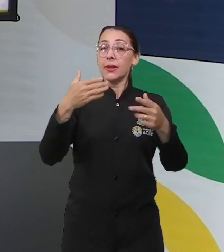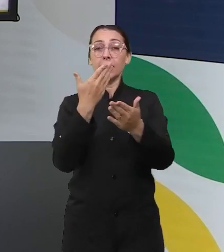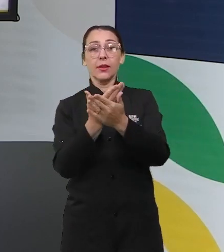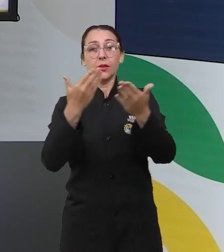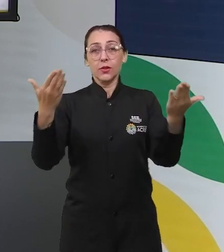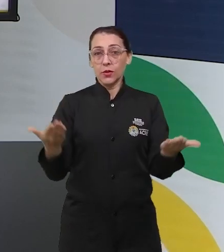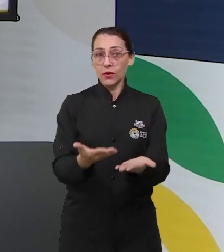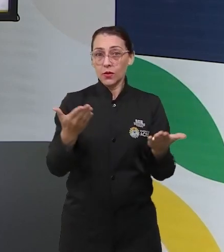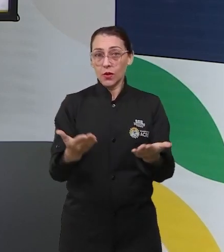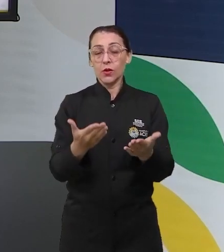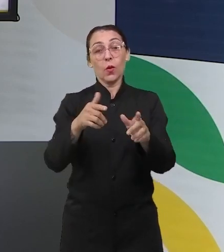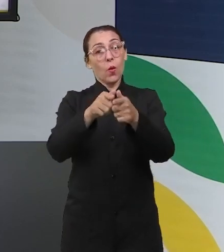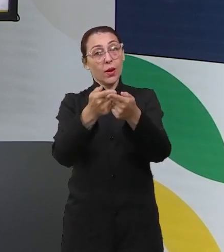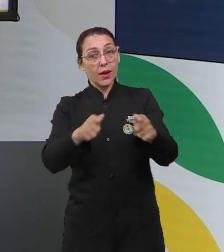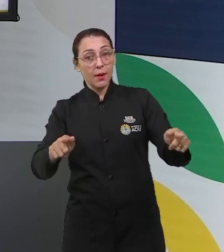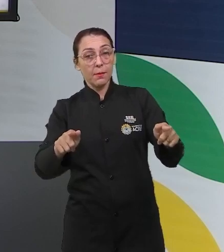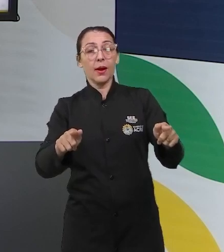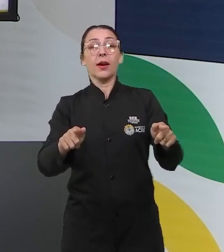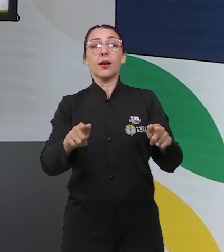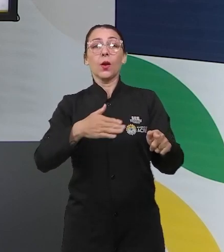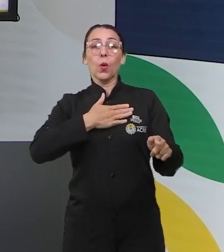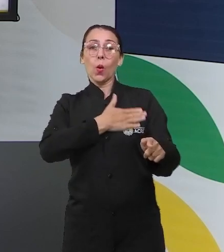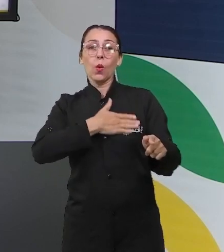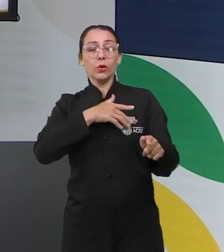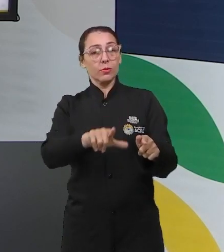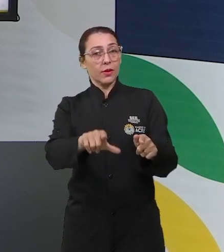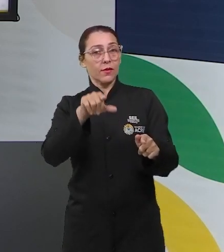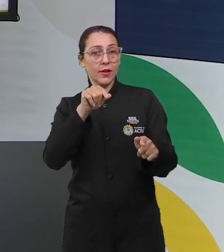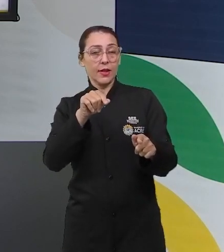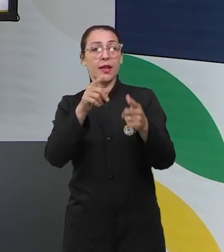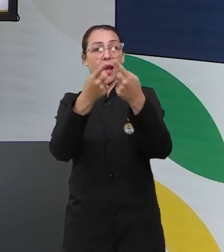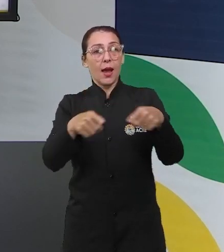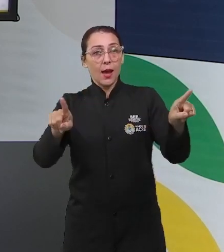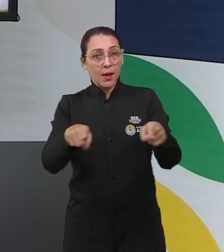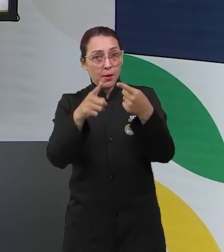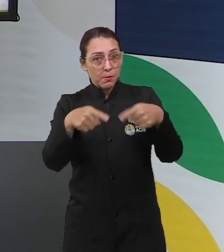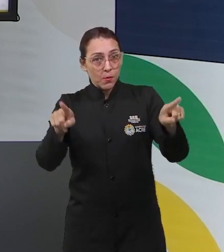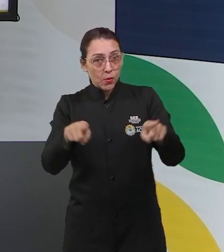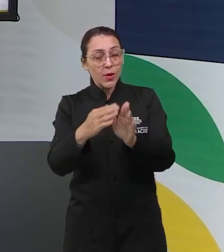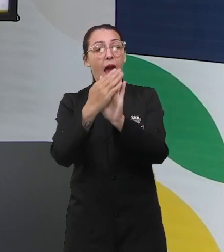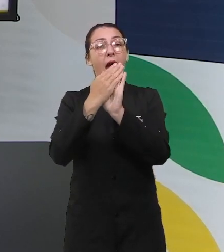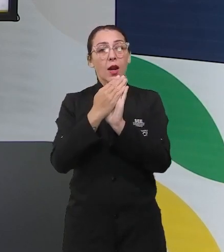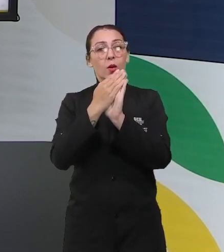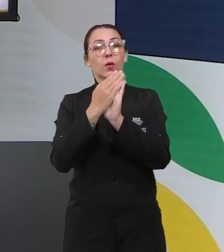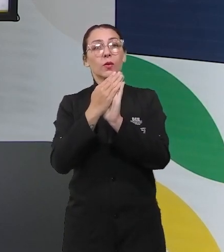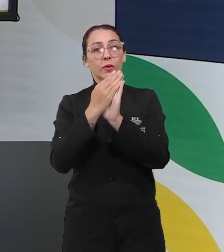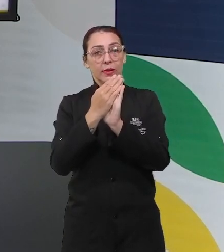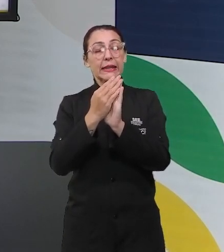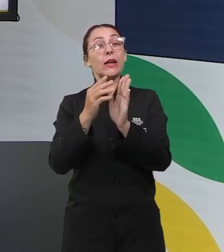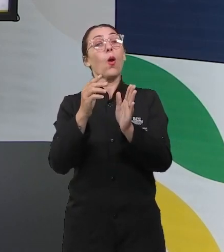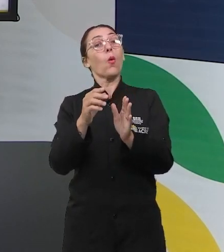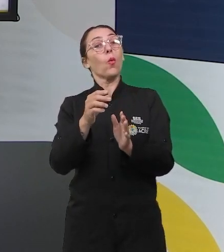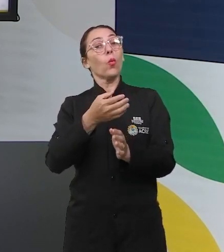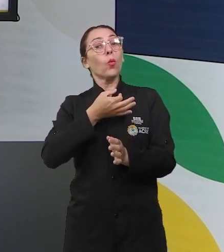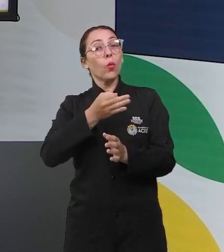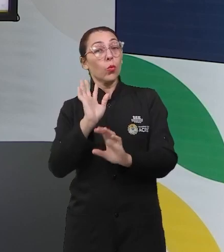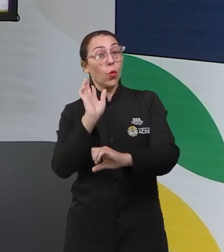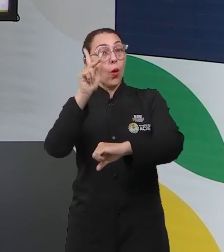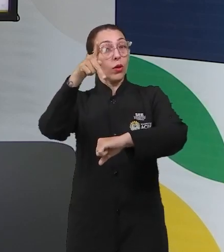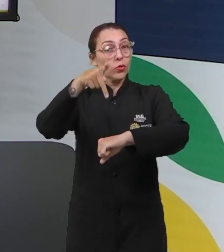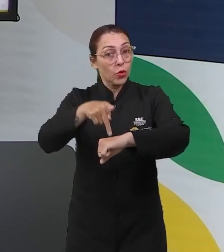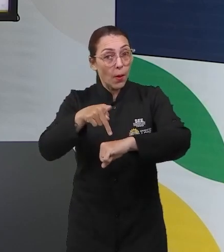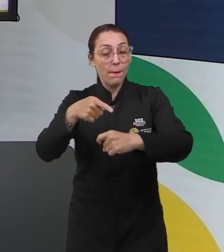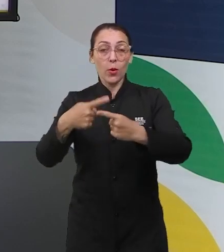hoje ela está trabalhando com gramática, expressar gosto, preferência. Então a música Las Hamburguesas, ela coloca um ponto de vista do autor,